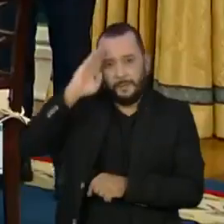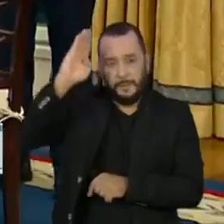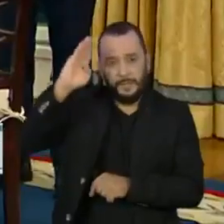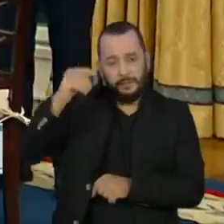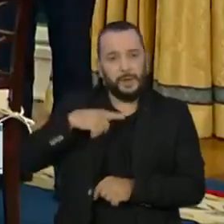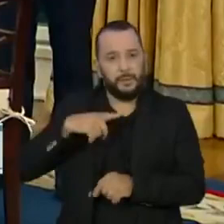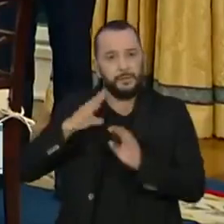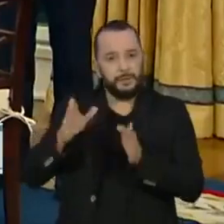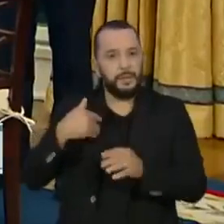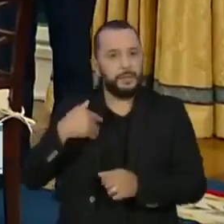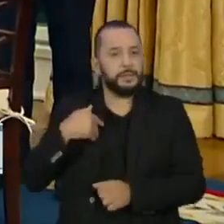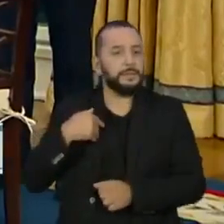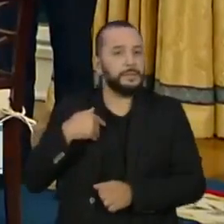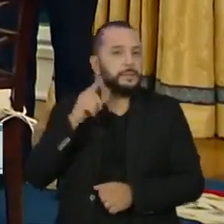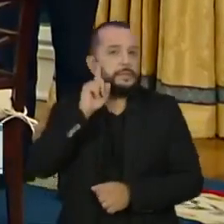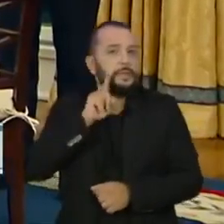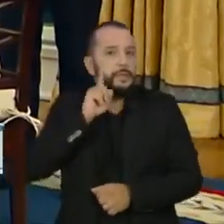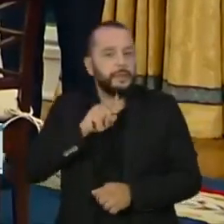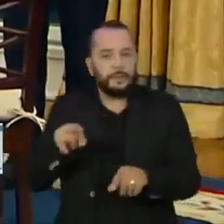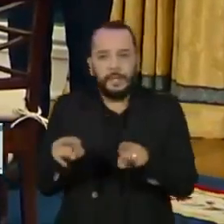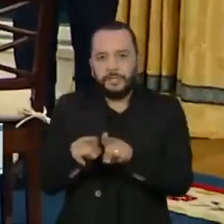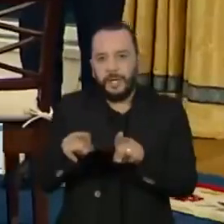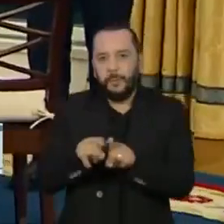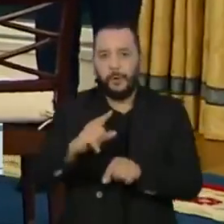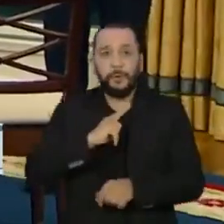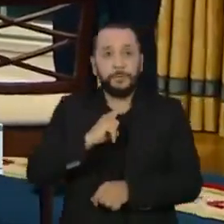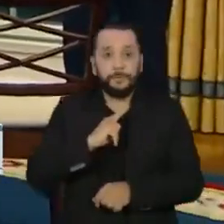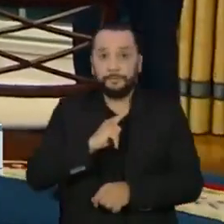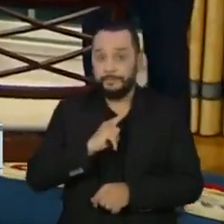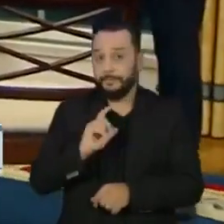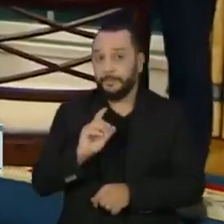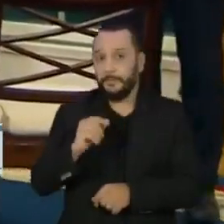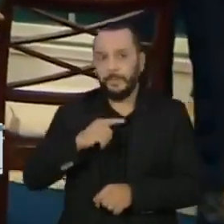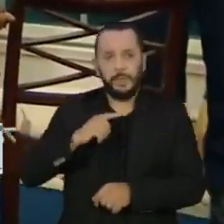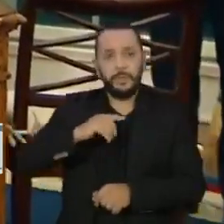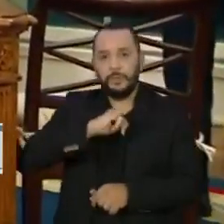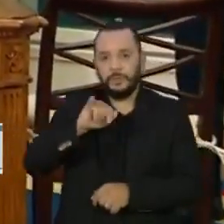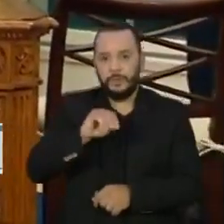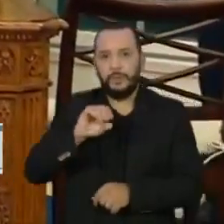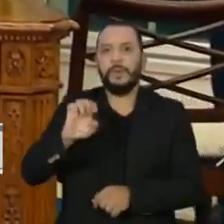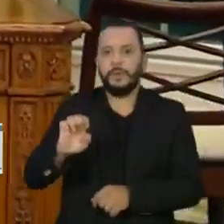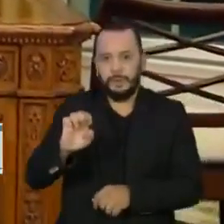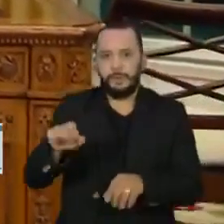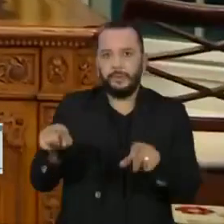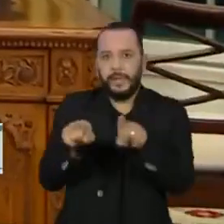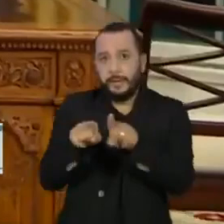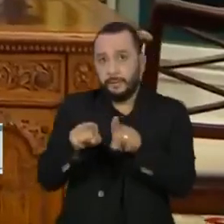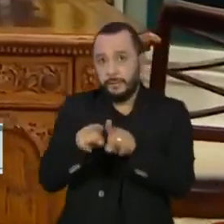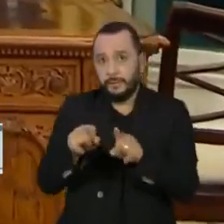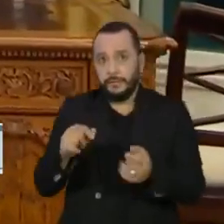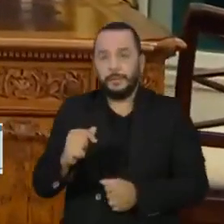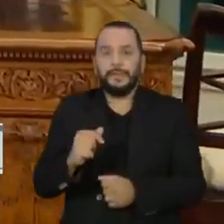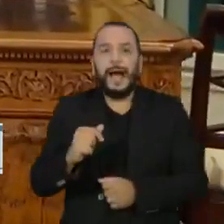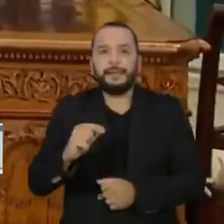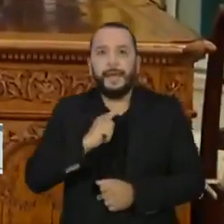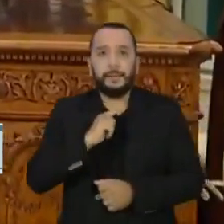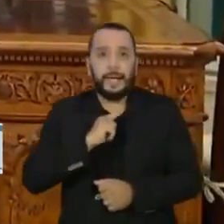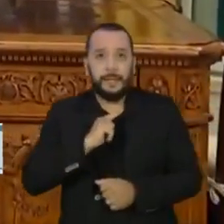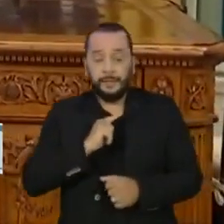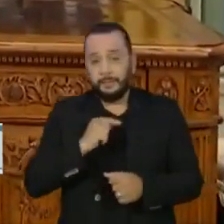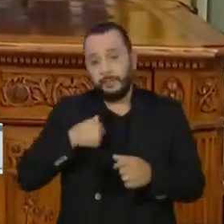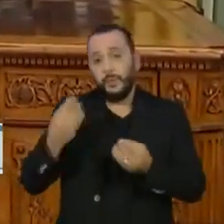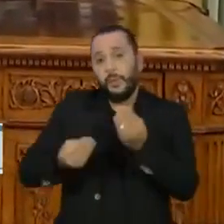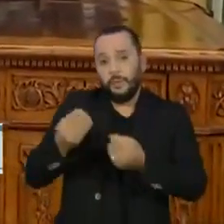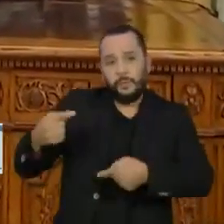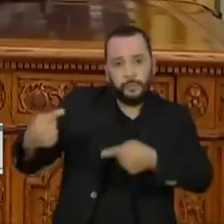lugar o presidente Jeová em deve fazer um discurso para destacar pontos chaves da